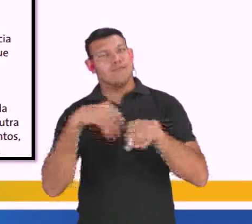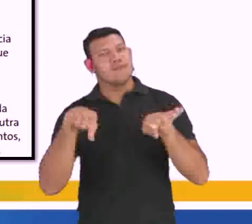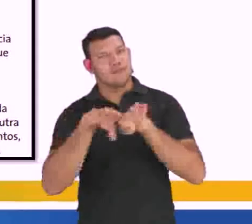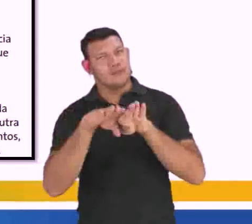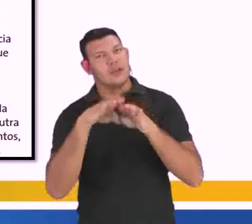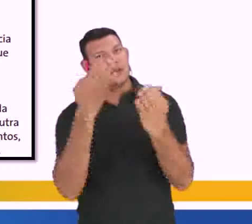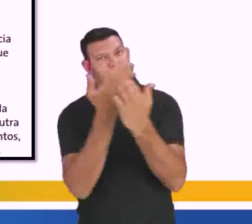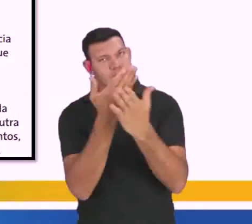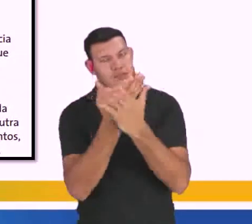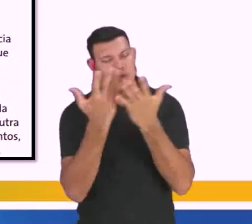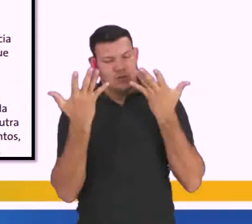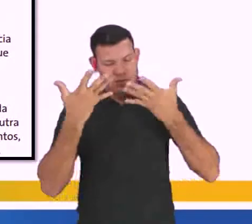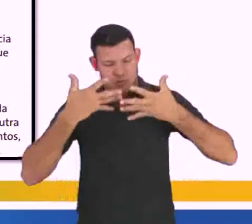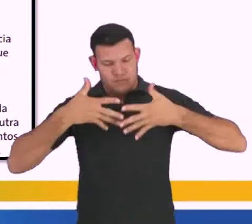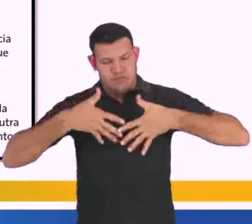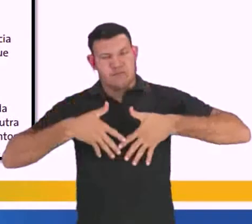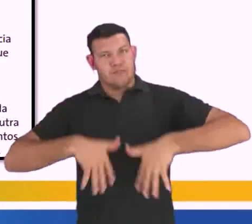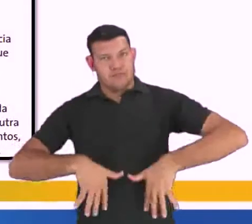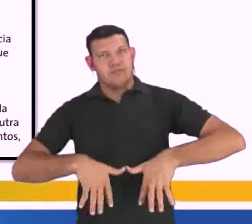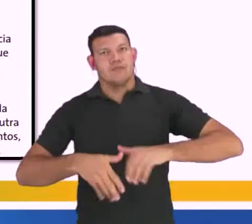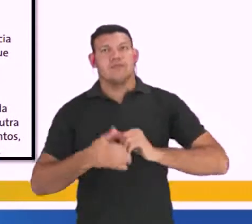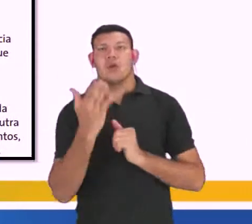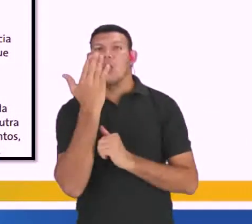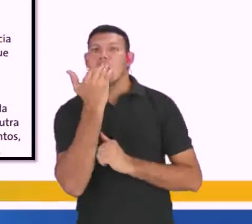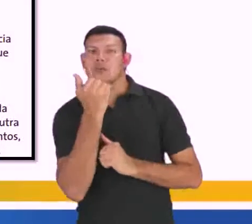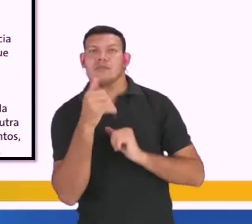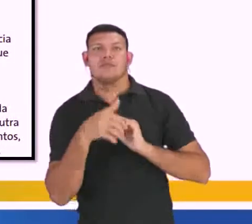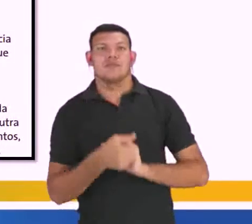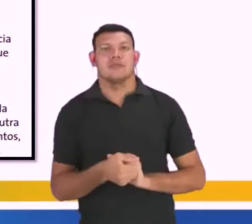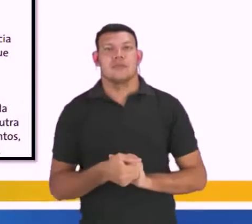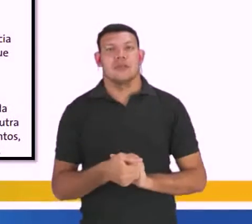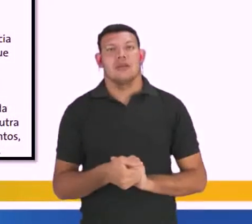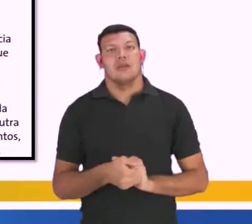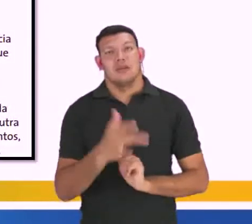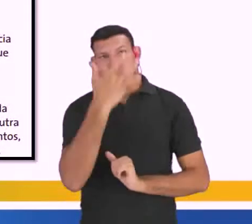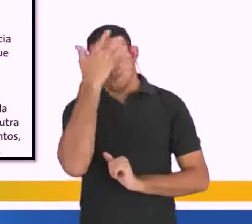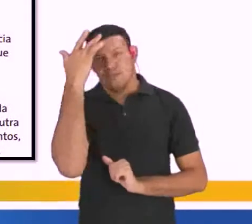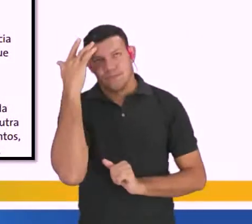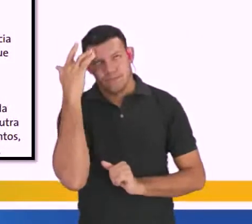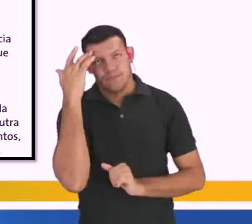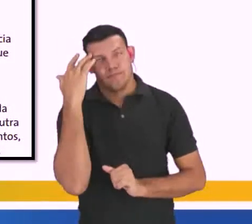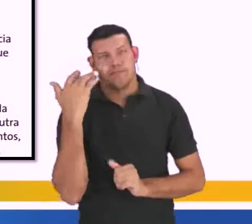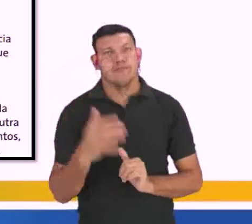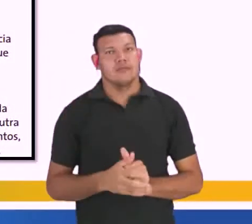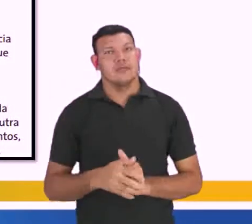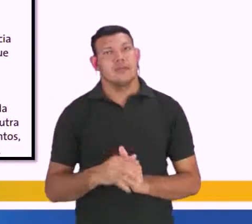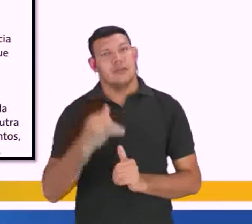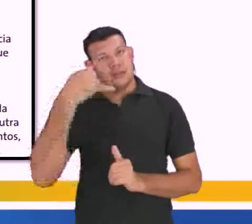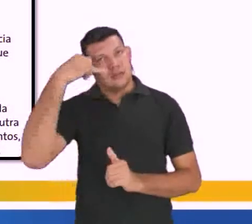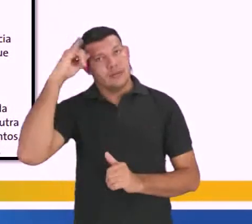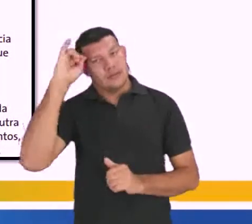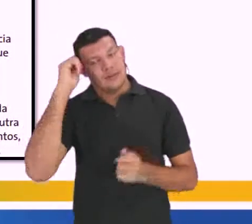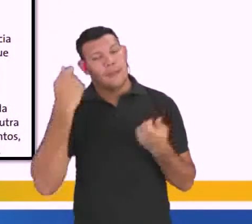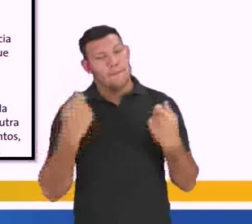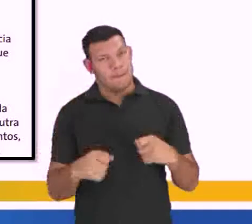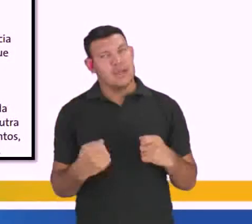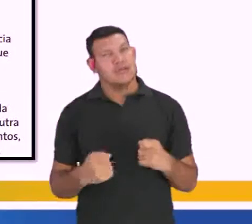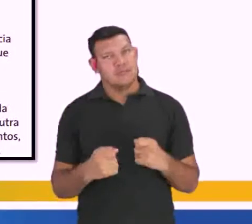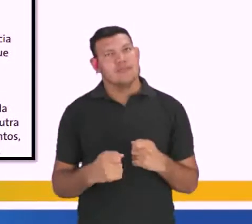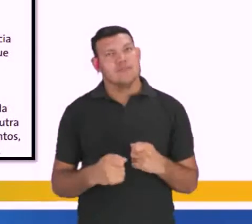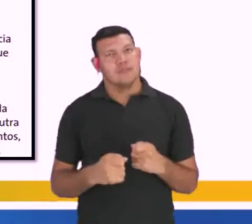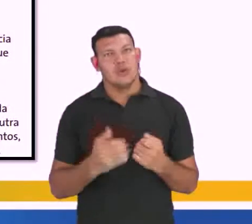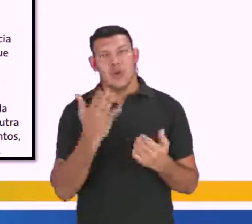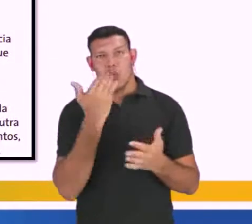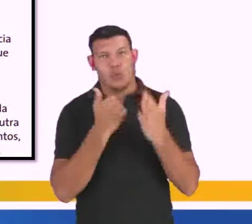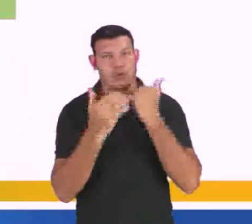na bioquímica através da metabolização desses alimentos. Então, para a pessoa cortar o efeito dessa gordura, ele tem que fazer